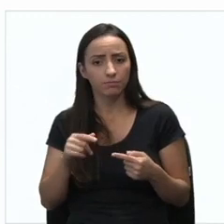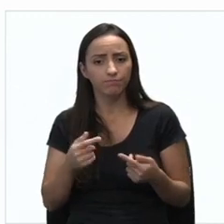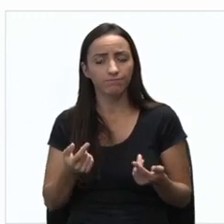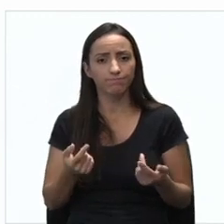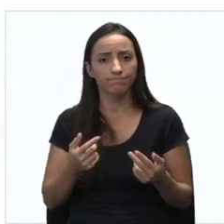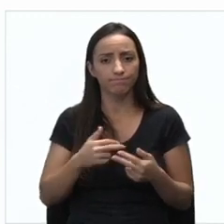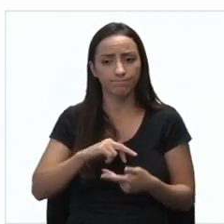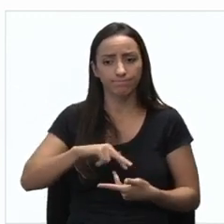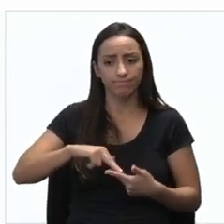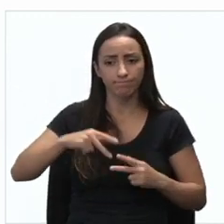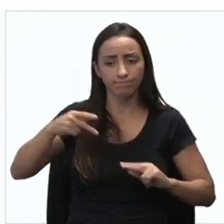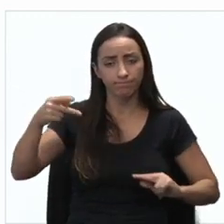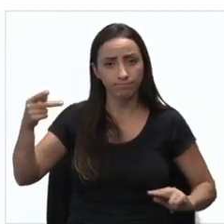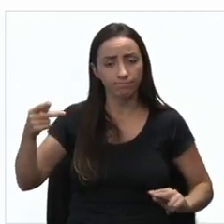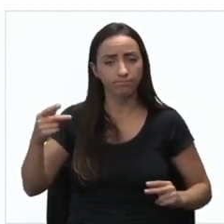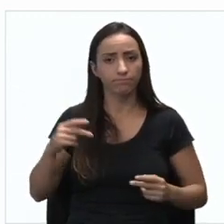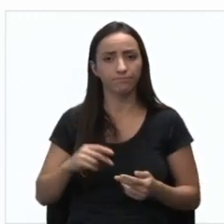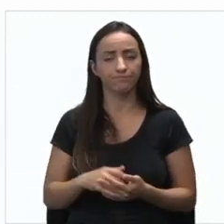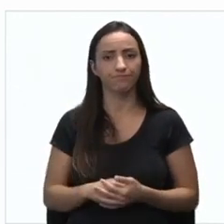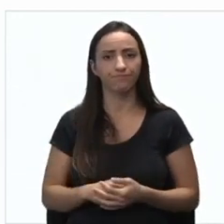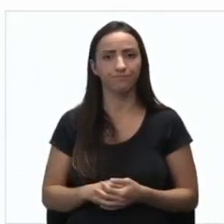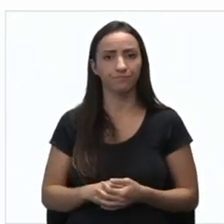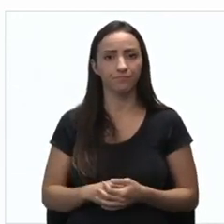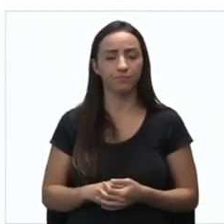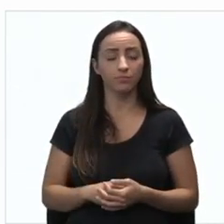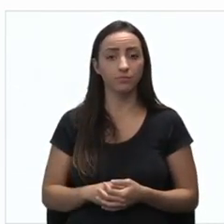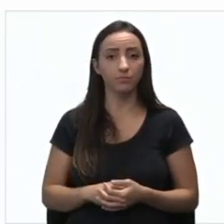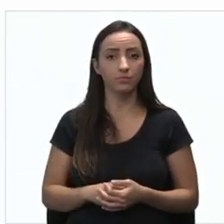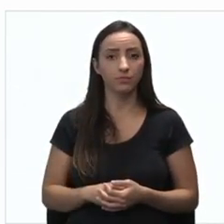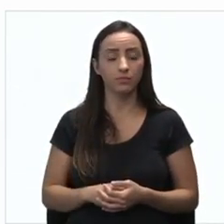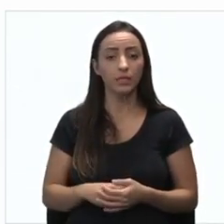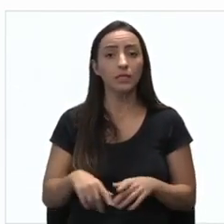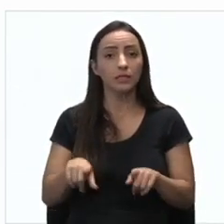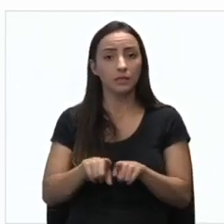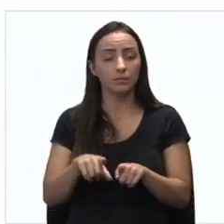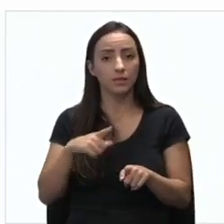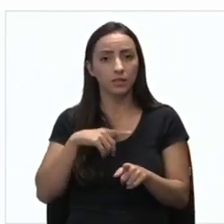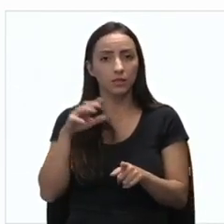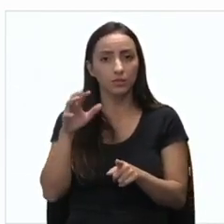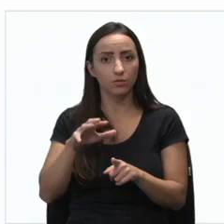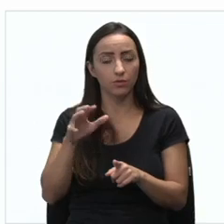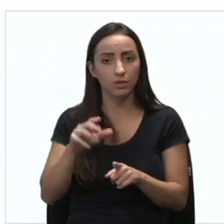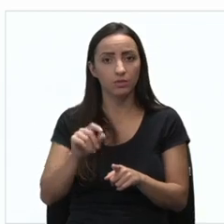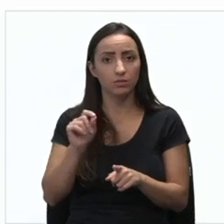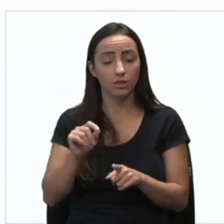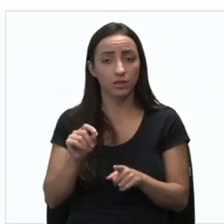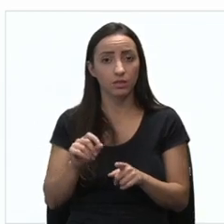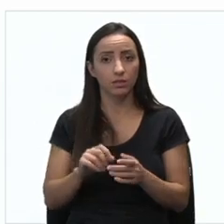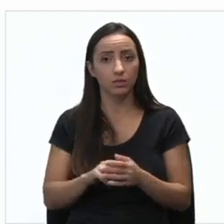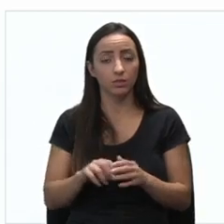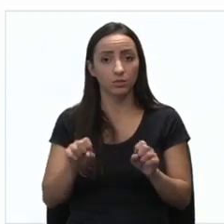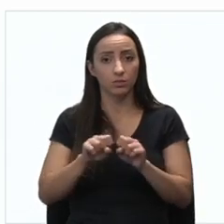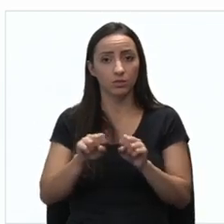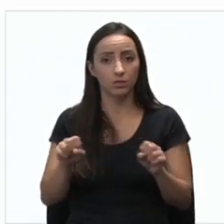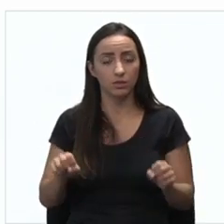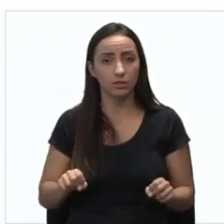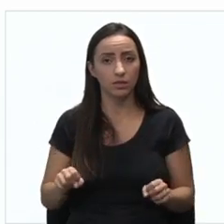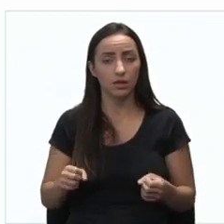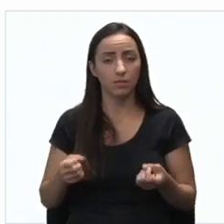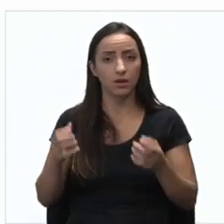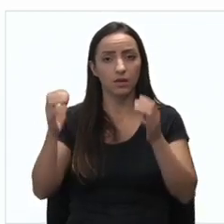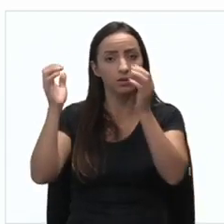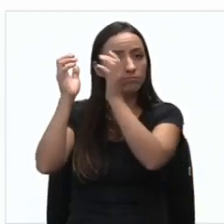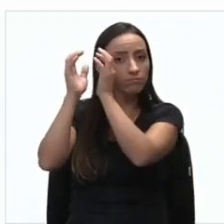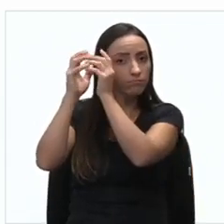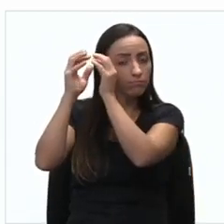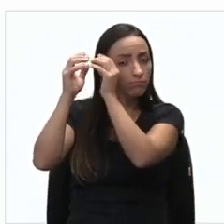questões biológicas, orgânicas aí. Há influência também do sistema nervoso, imunológico e endócrino